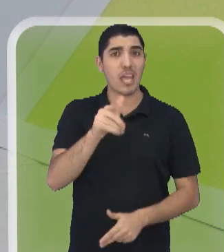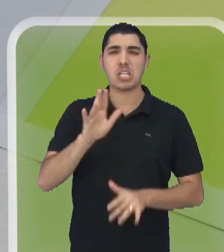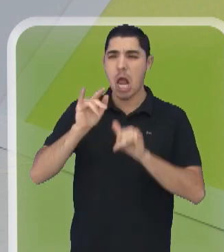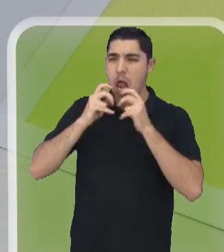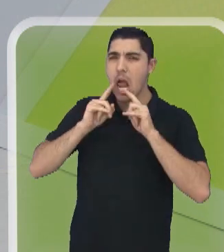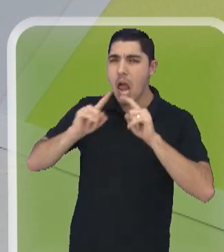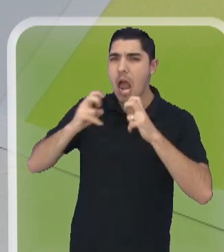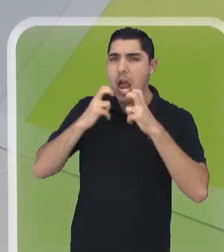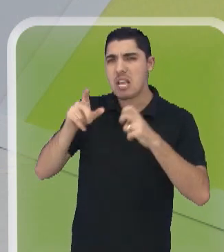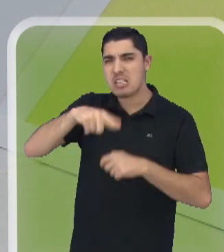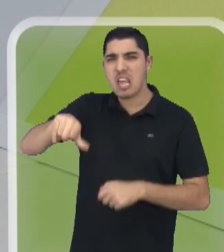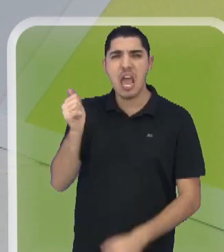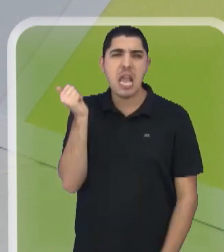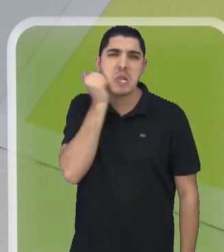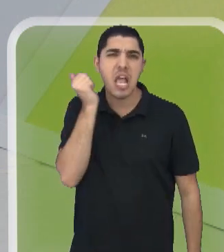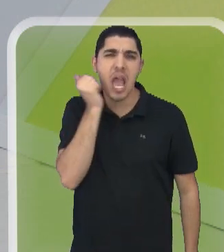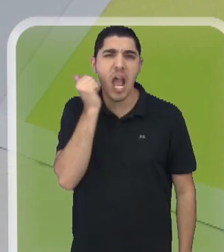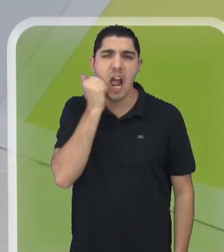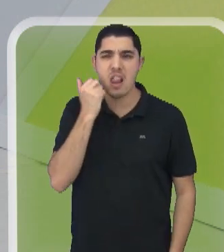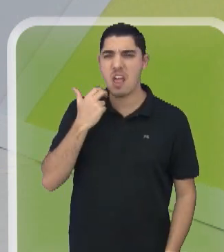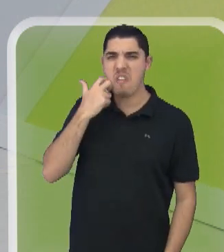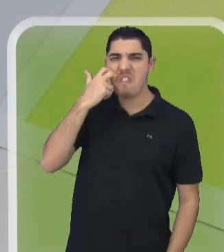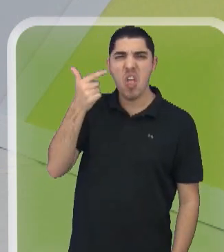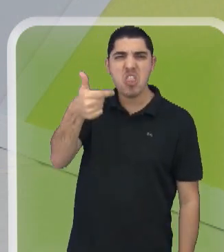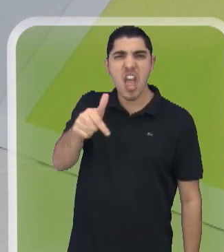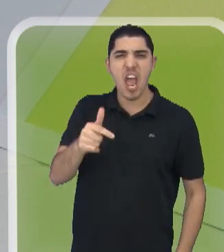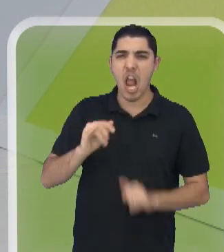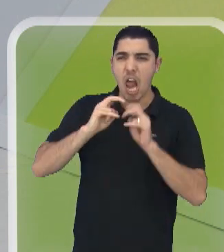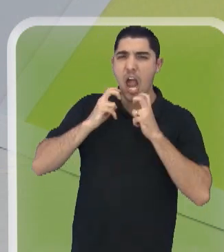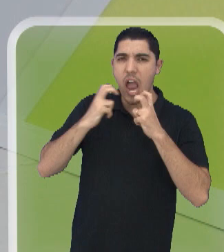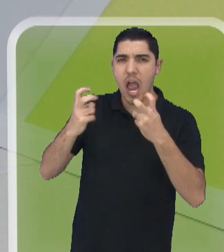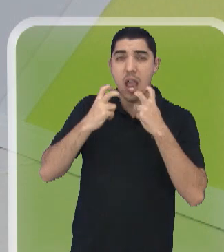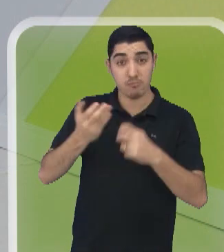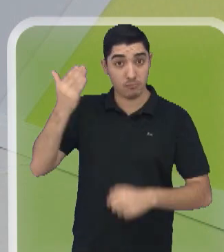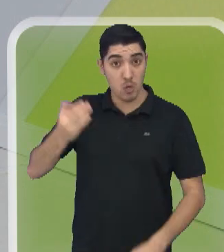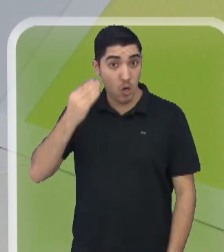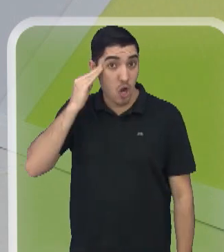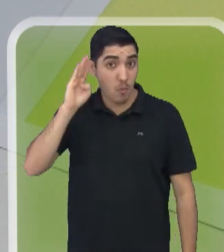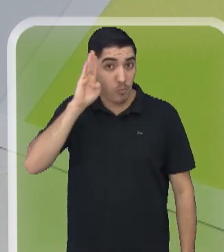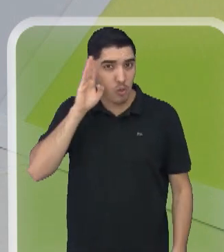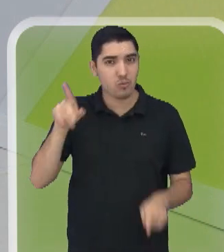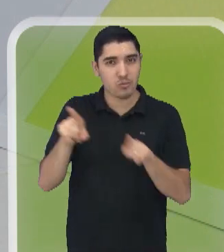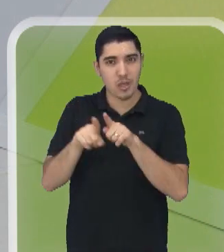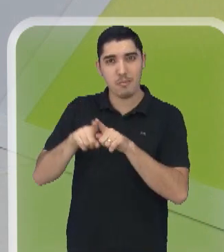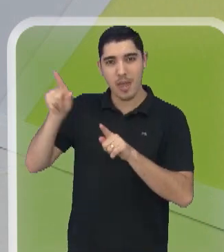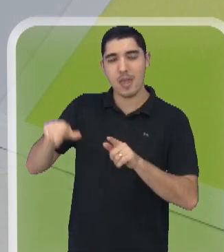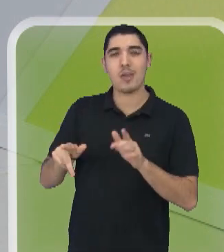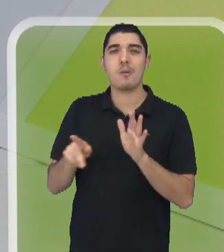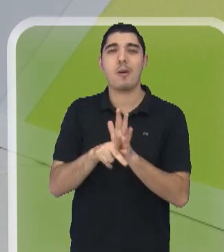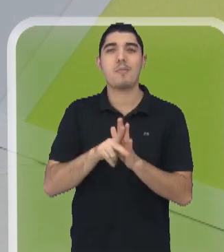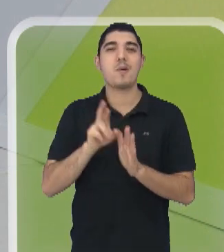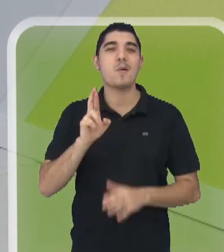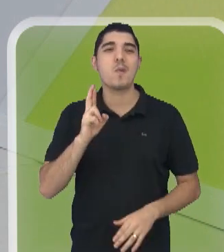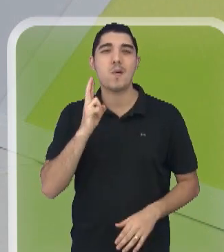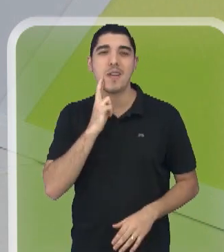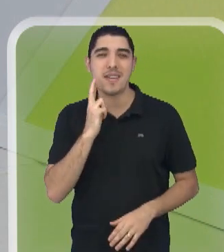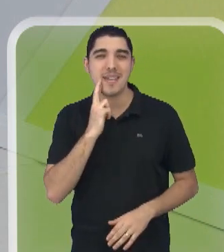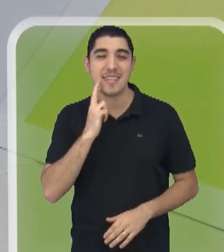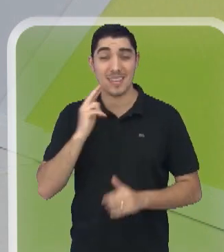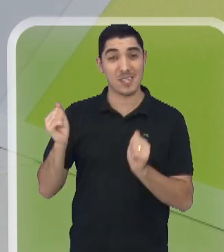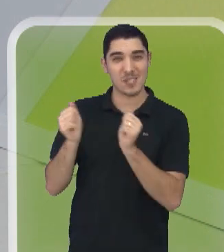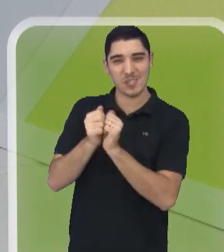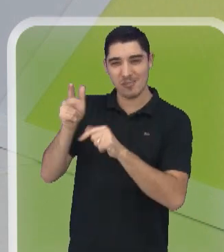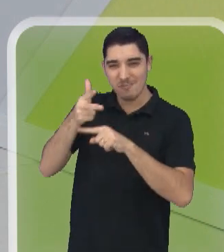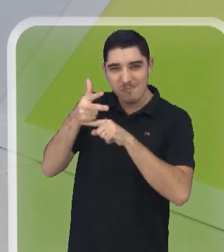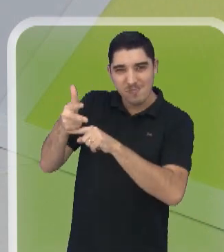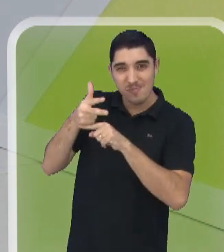foram cantados no final da última partida. O Bruno Castilho, o repórter cinematográfico Renan Rosa, o nosso sabiazinho,